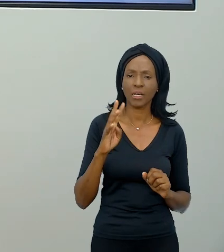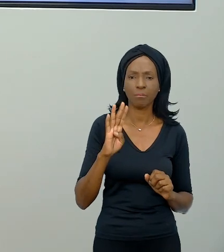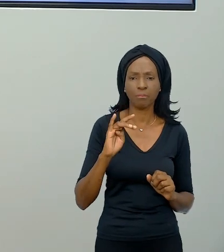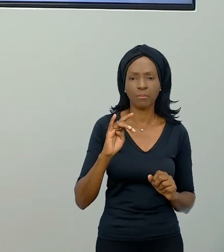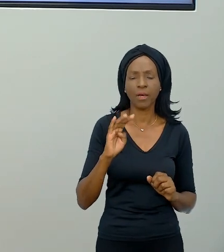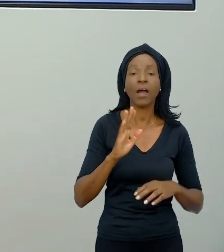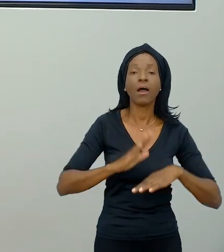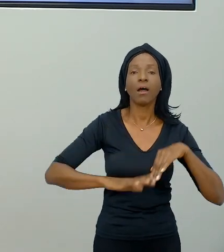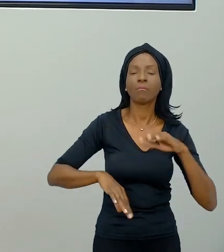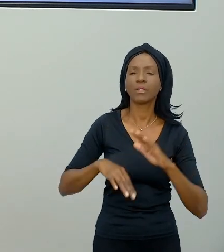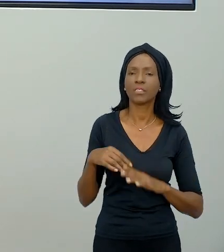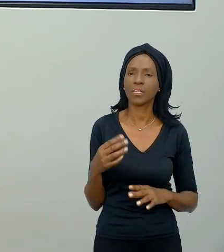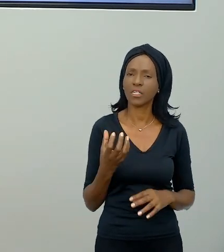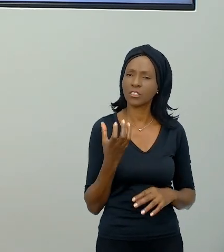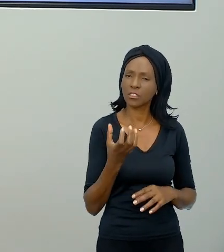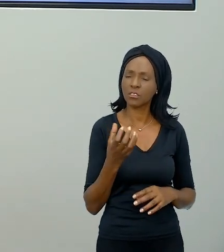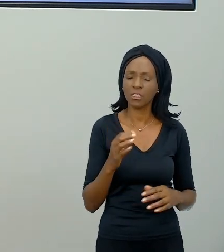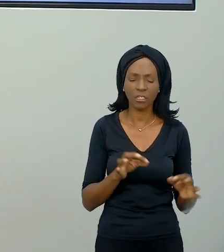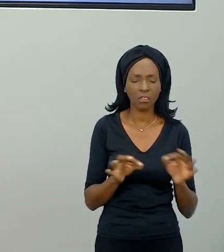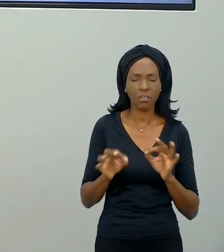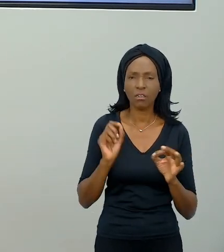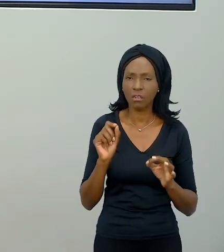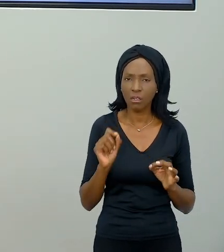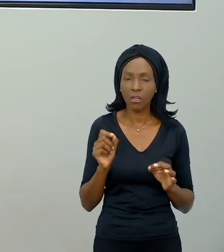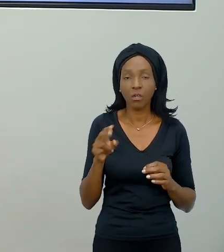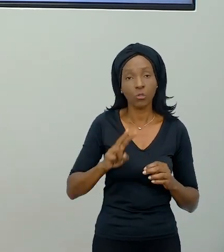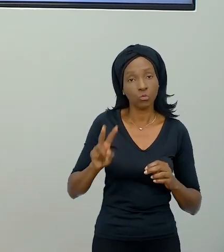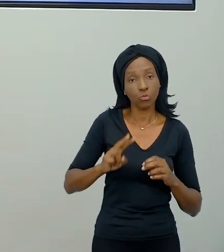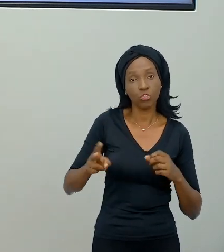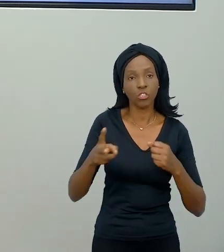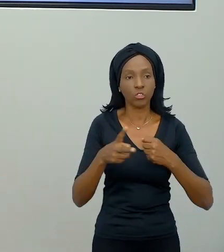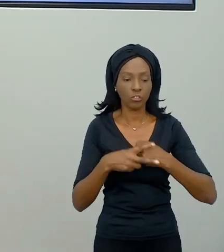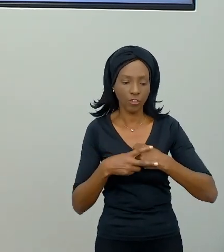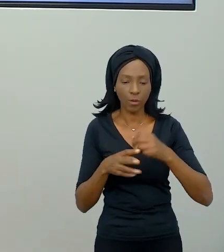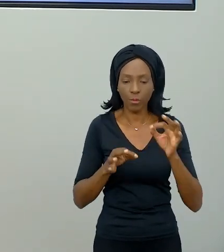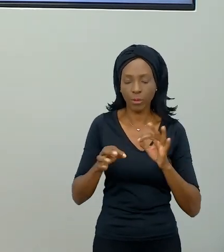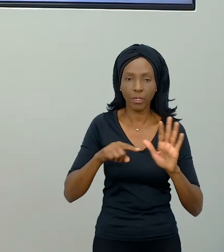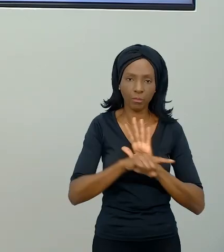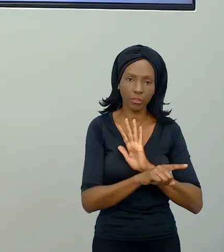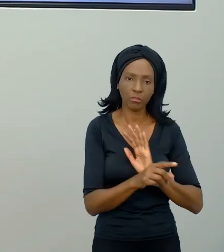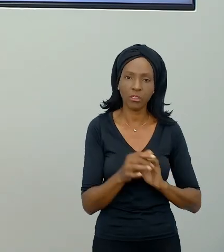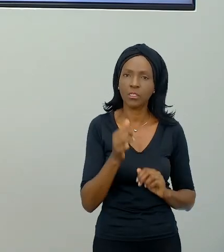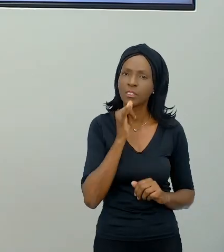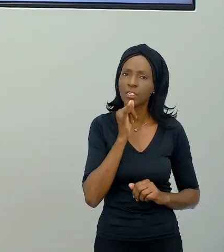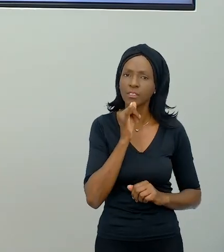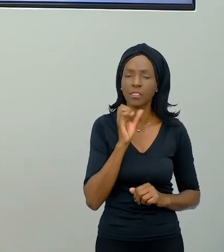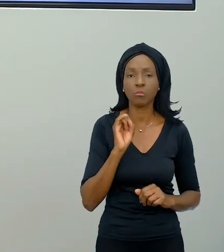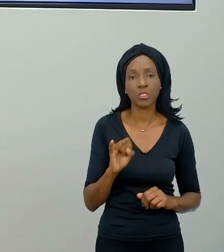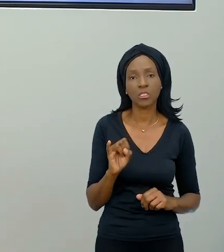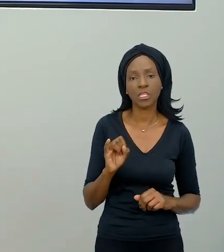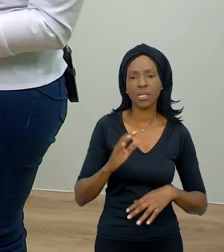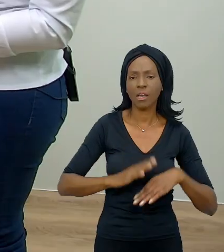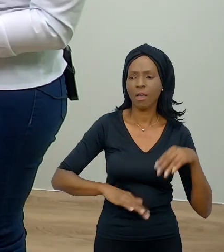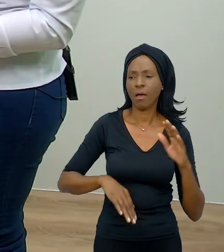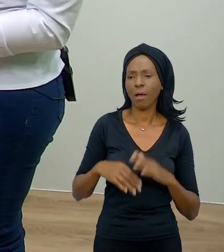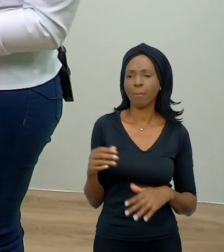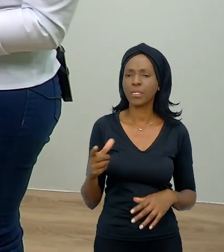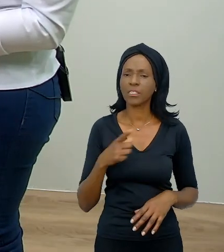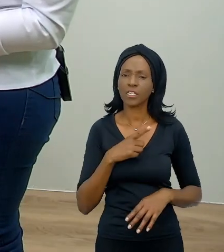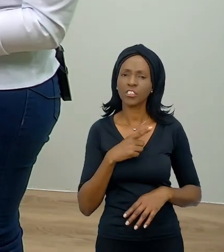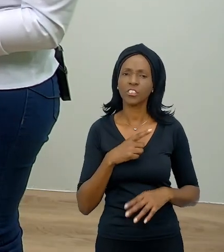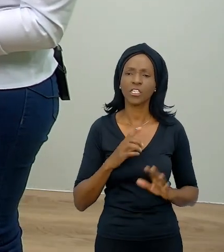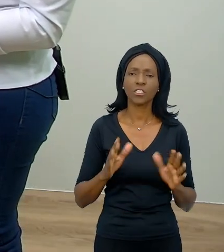das habilidades, elabore as perguntas. Vou dar um exemplo aqui bem simples. Por exemplo, se eu tenho habilidades, professora Jaqueline, que está